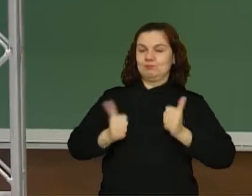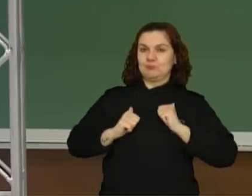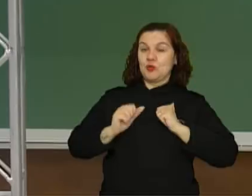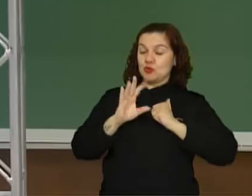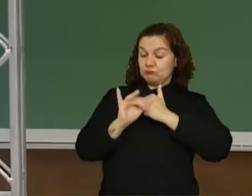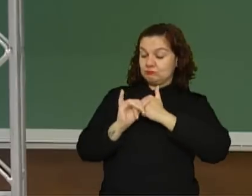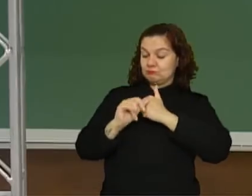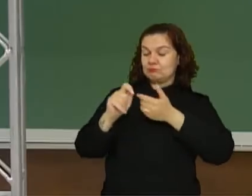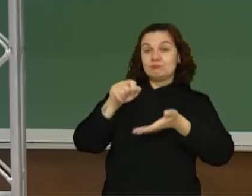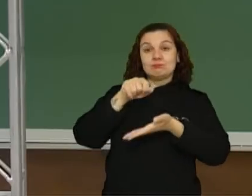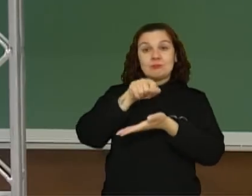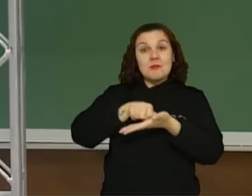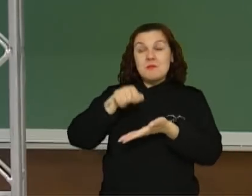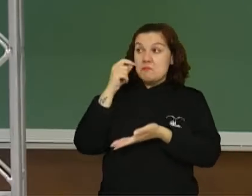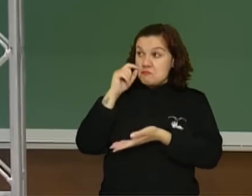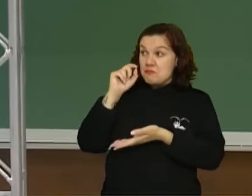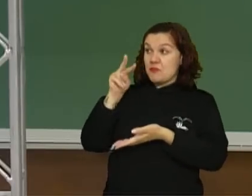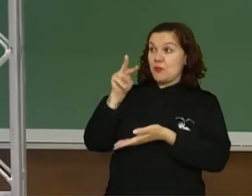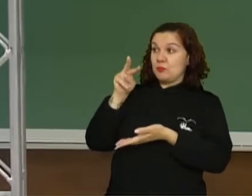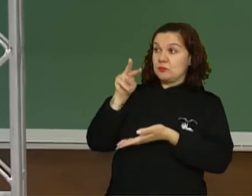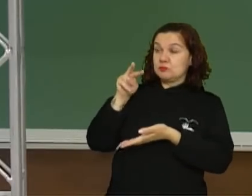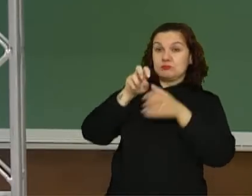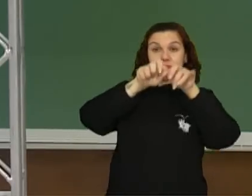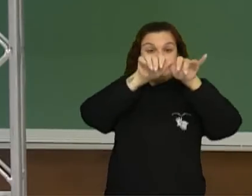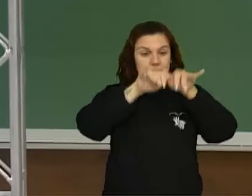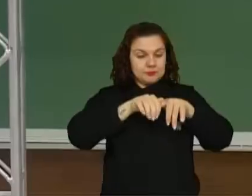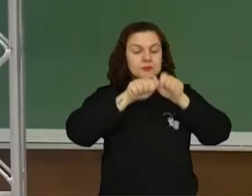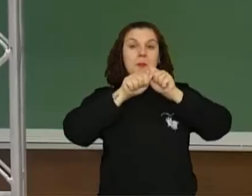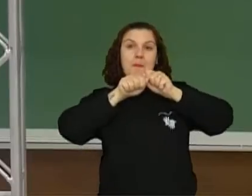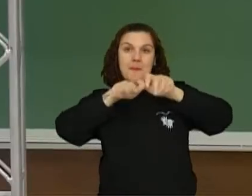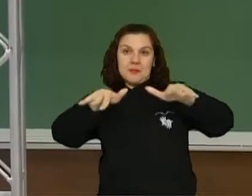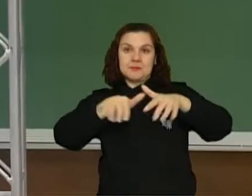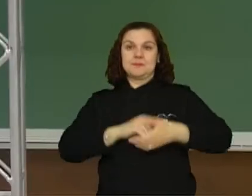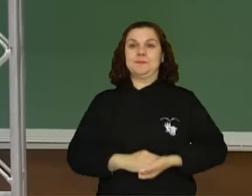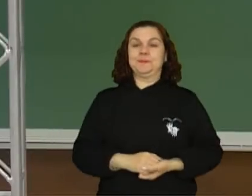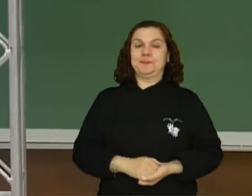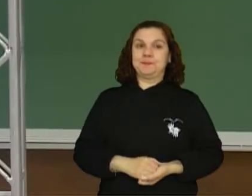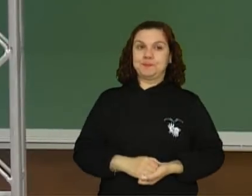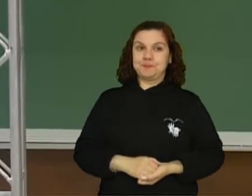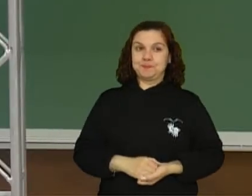só vê, escreve e passa para a gente, ok?